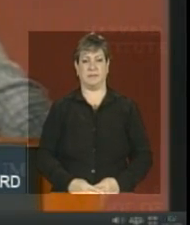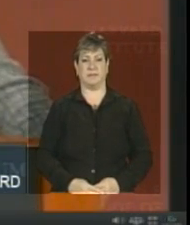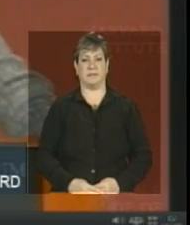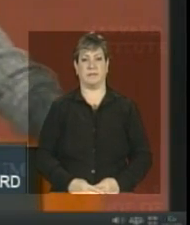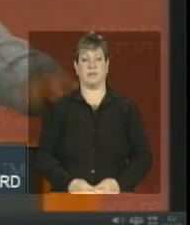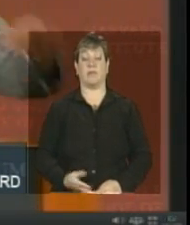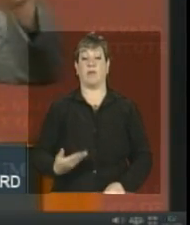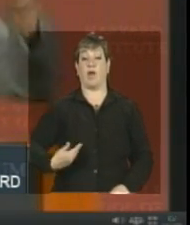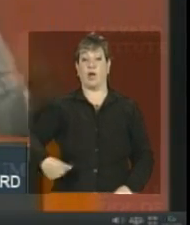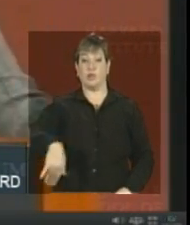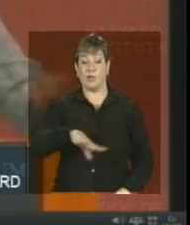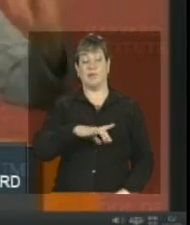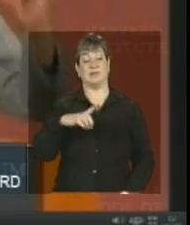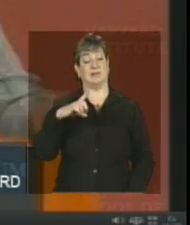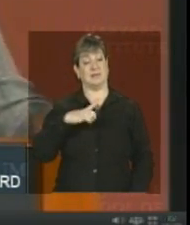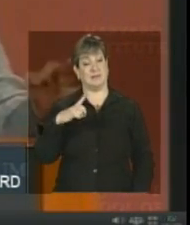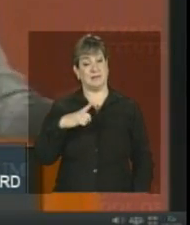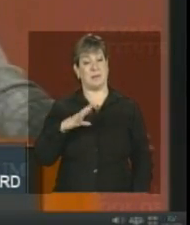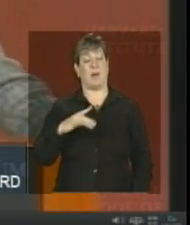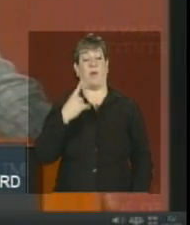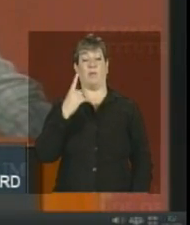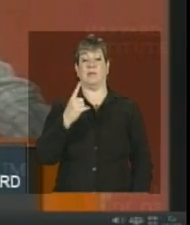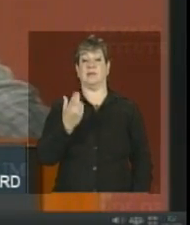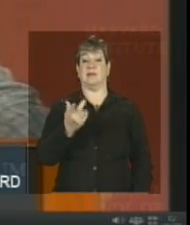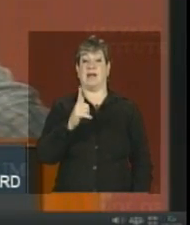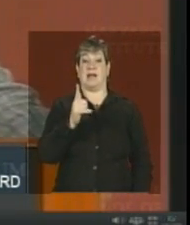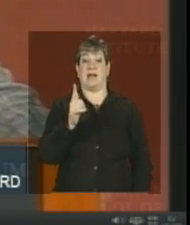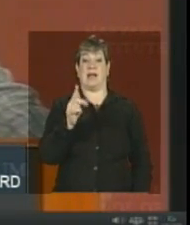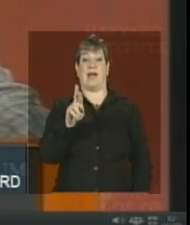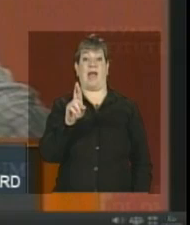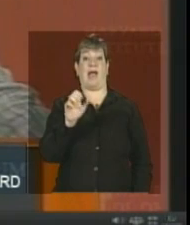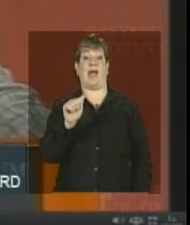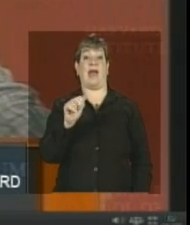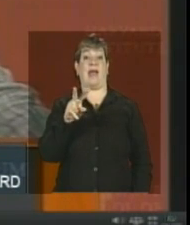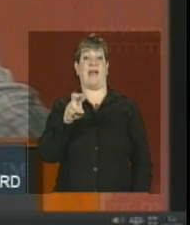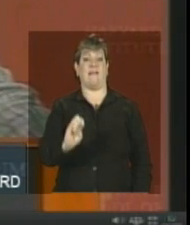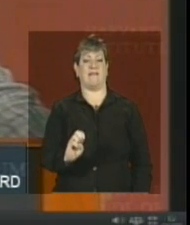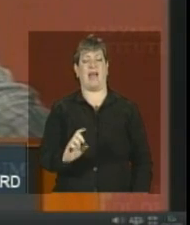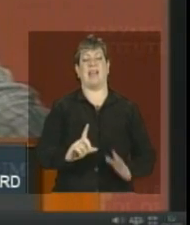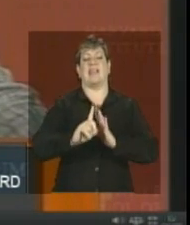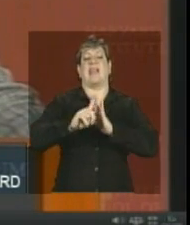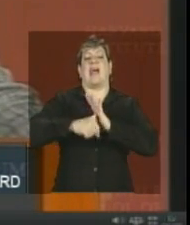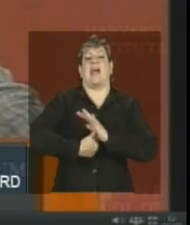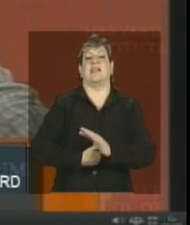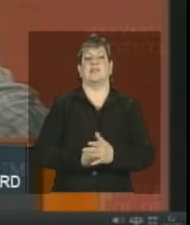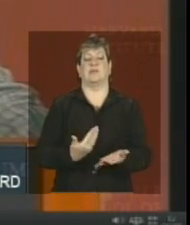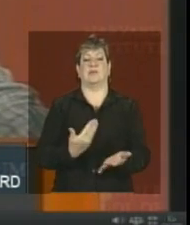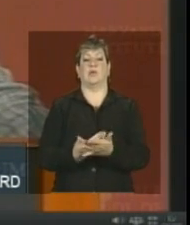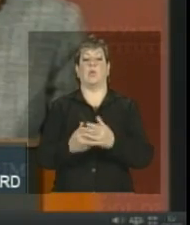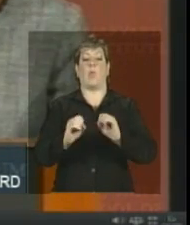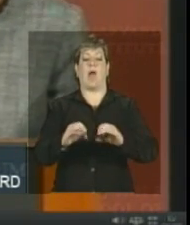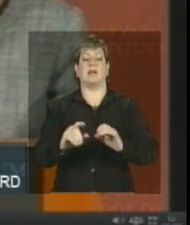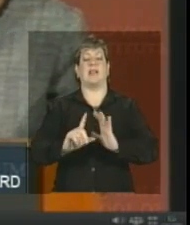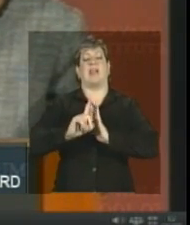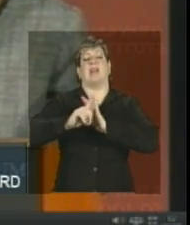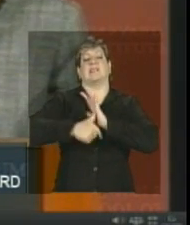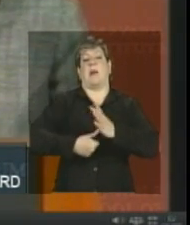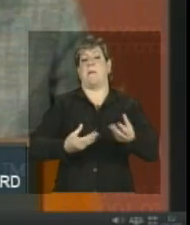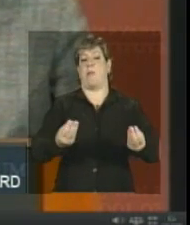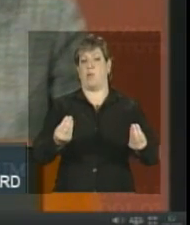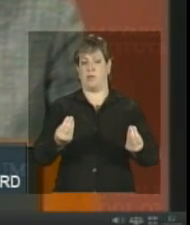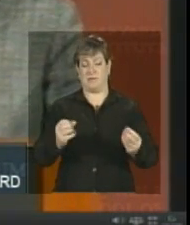temos, no entanto, um gravíssimo atraso a superar na educação. Todo o esforço feito ao